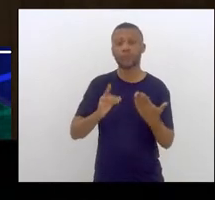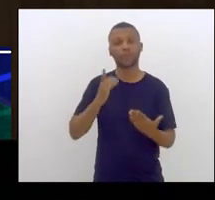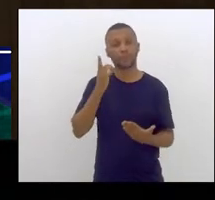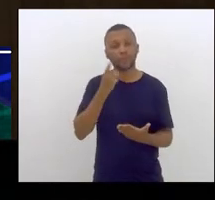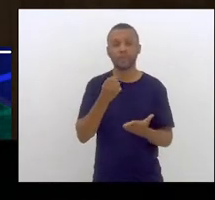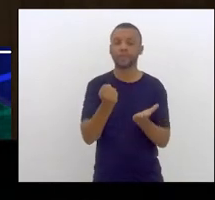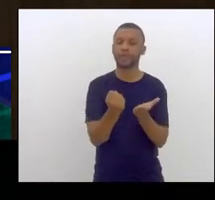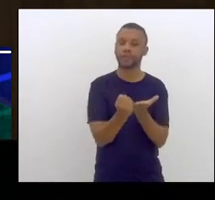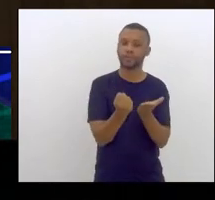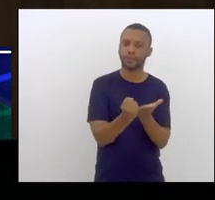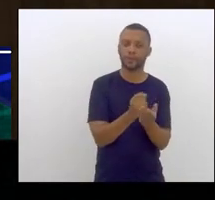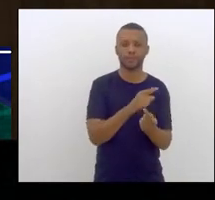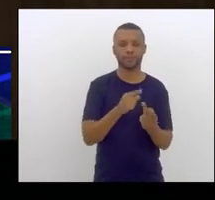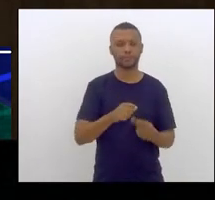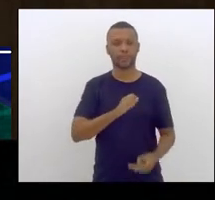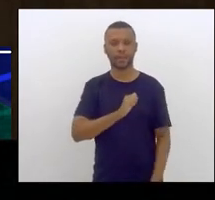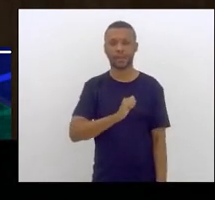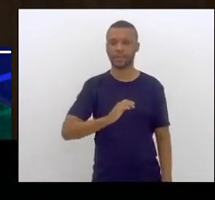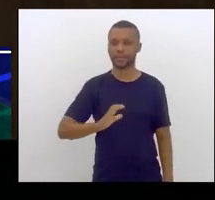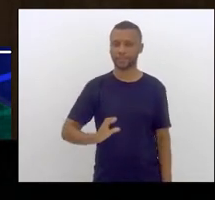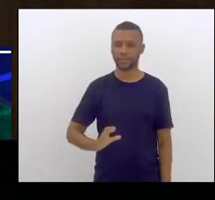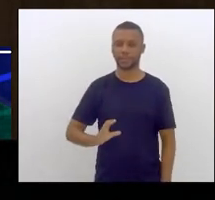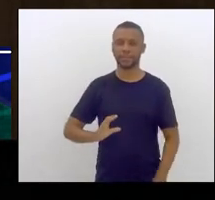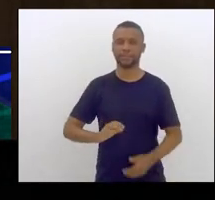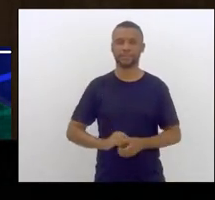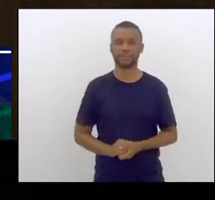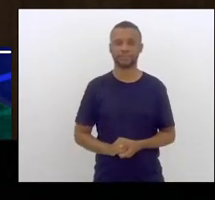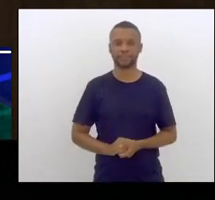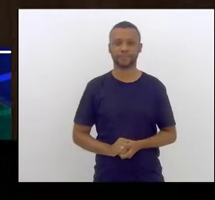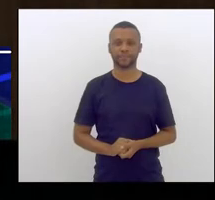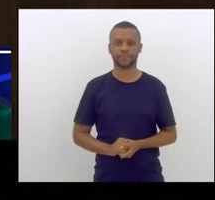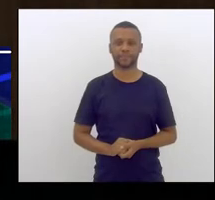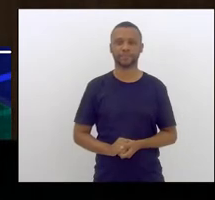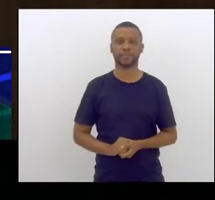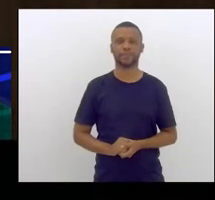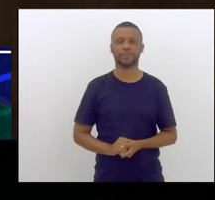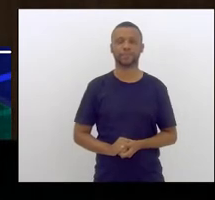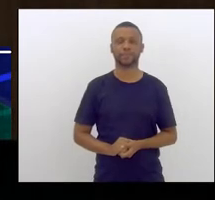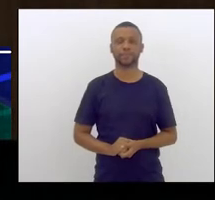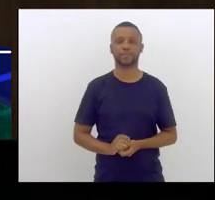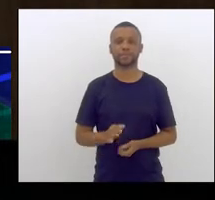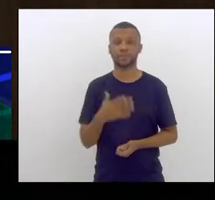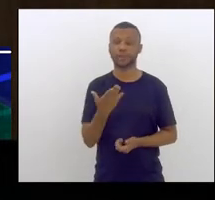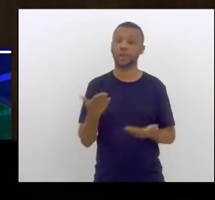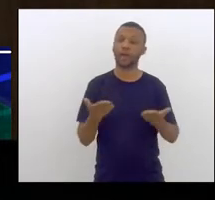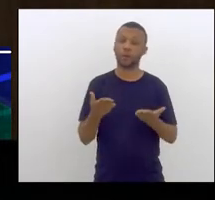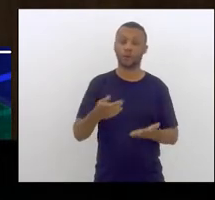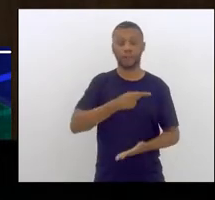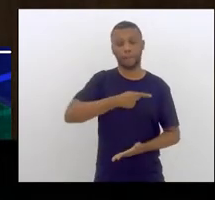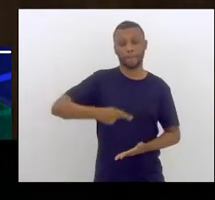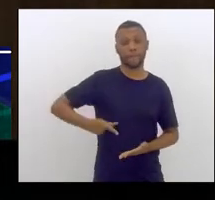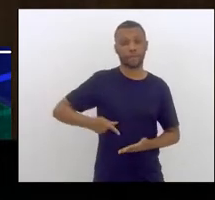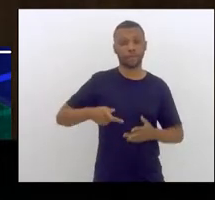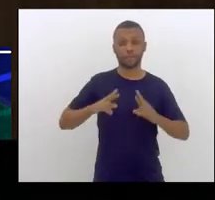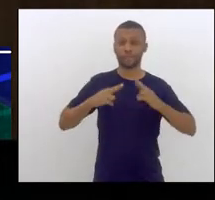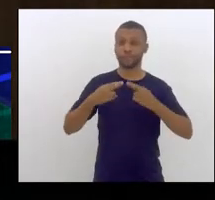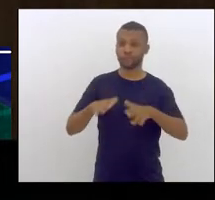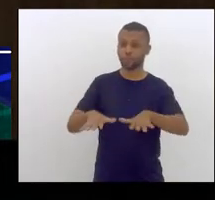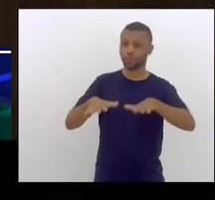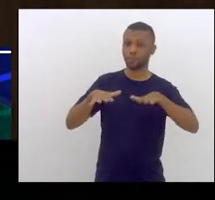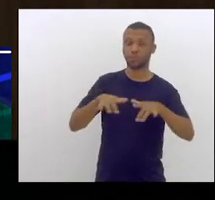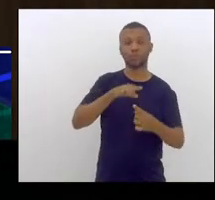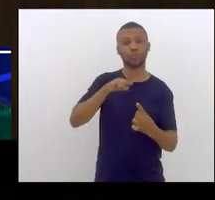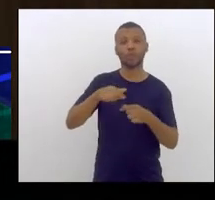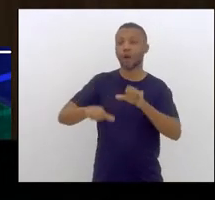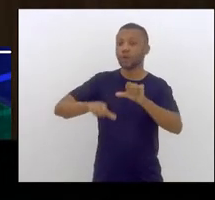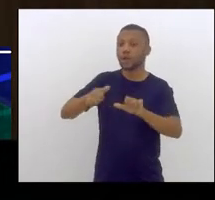Malafaia e André Siciliano, que eventualmente preside essa sessão, que altera a